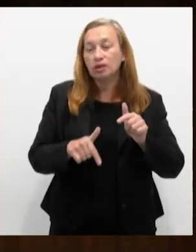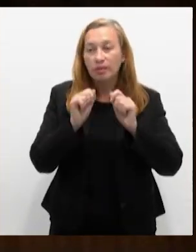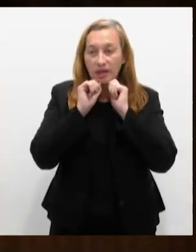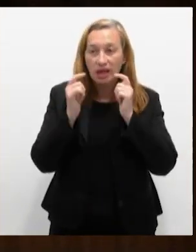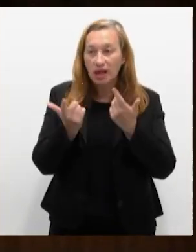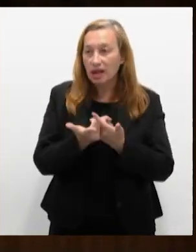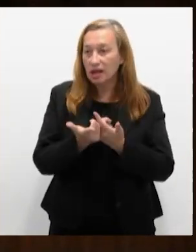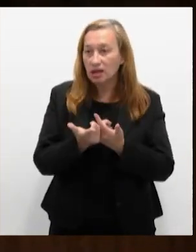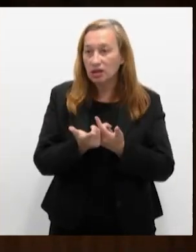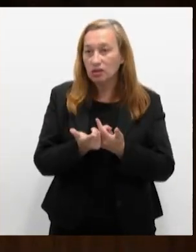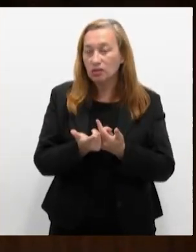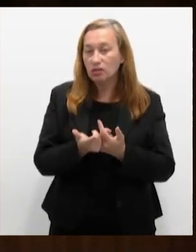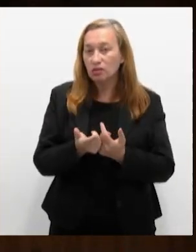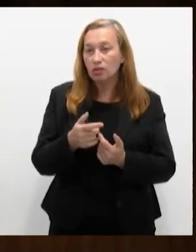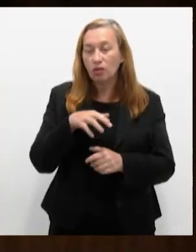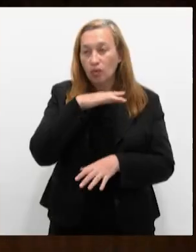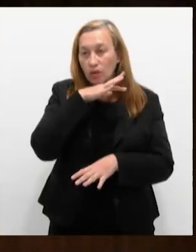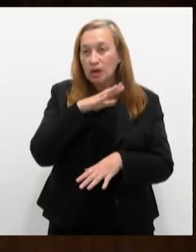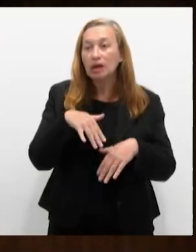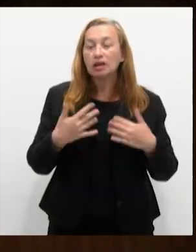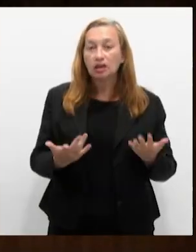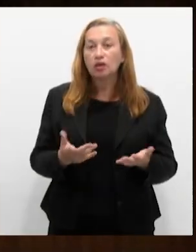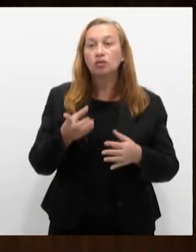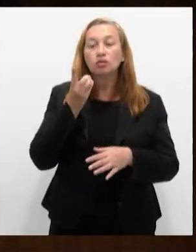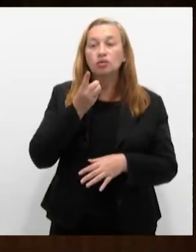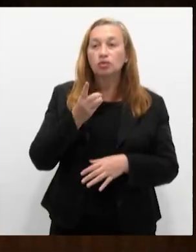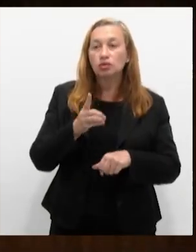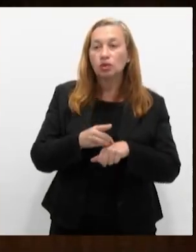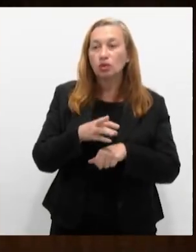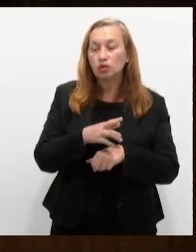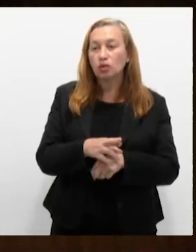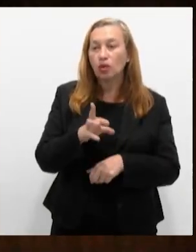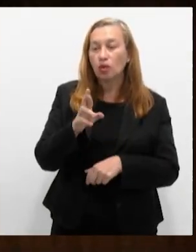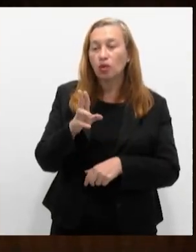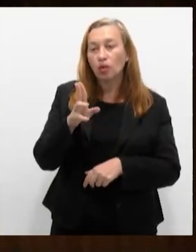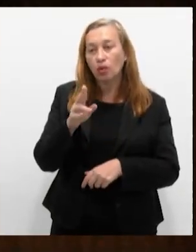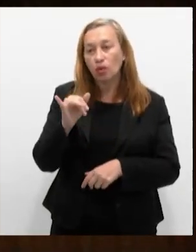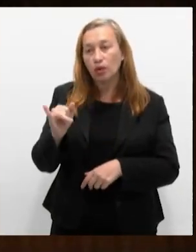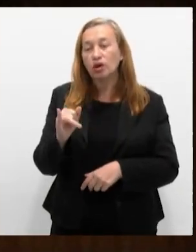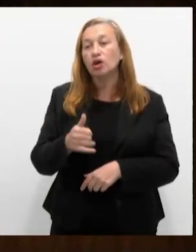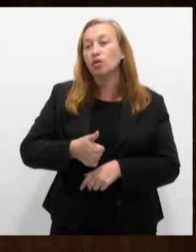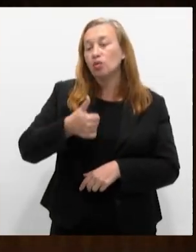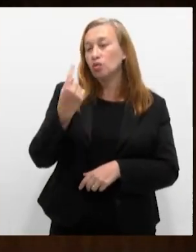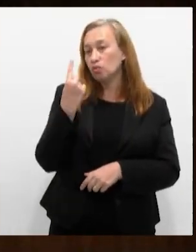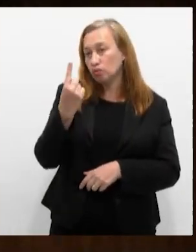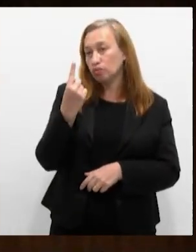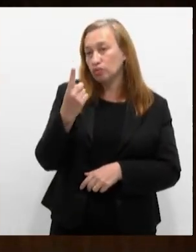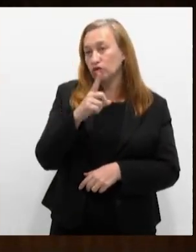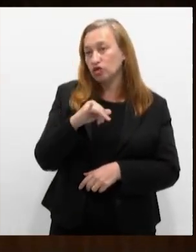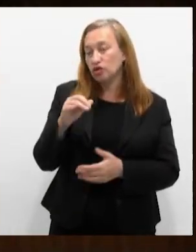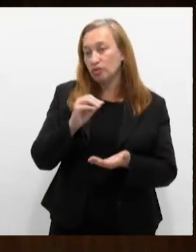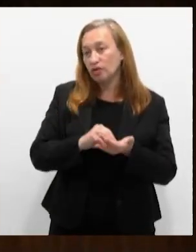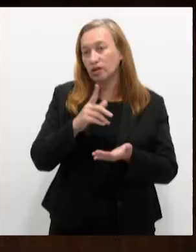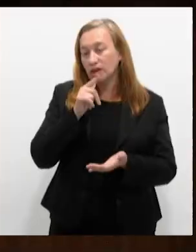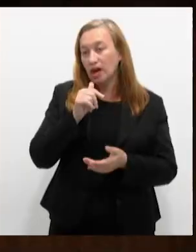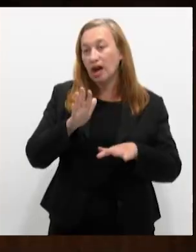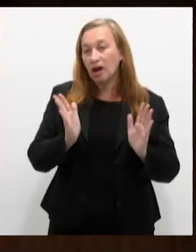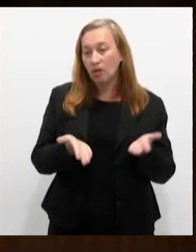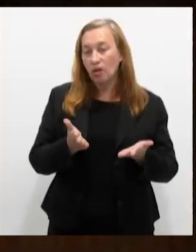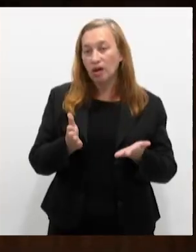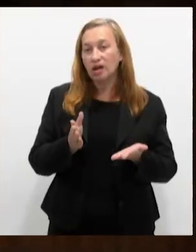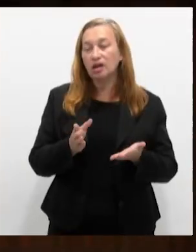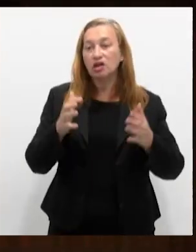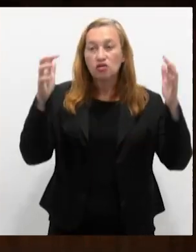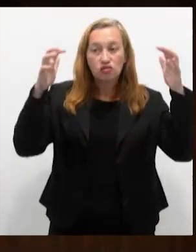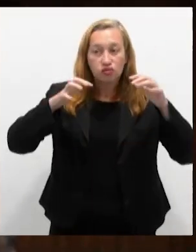foi um horror. Então, veja bem, doutor Rui, um dia foi por falta d'água, outro dia foi por excesso de água. Mas nós já marcamos